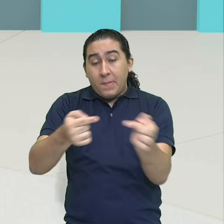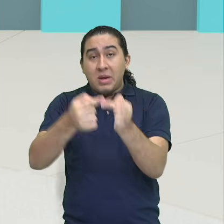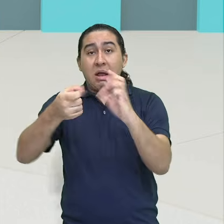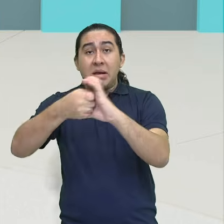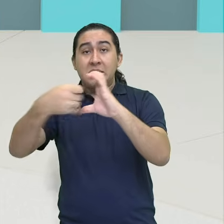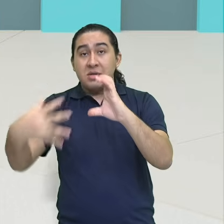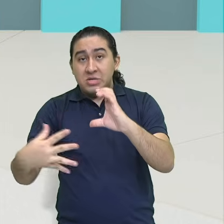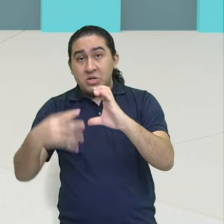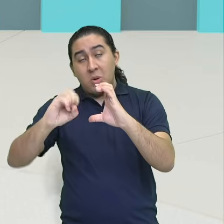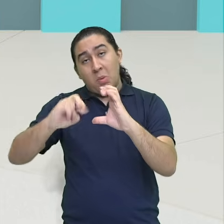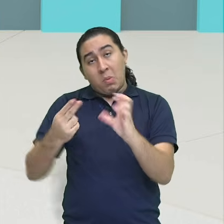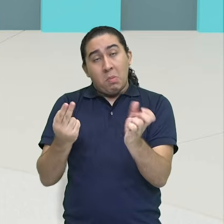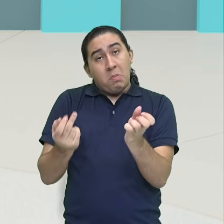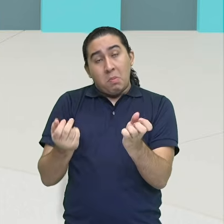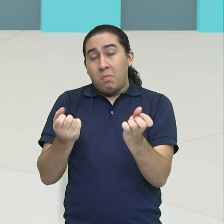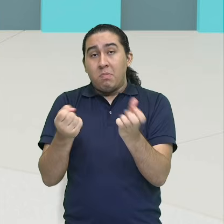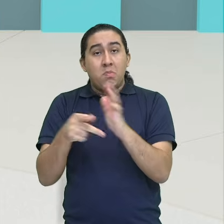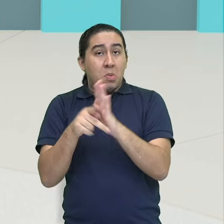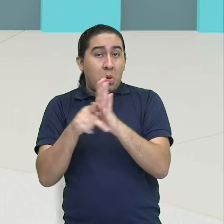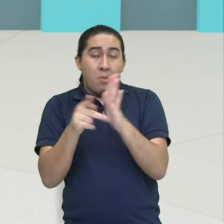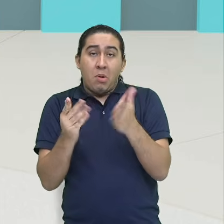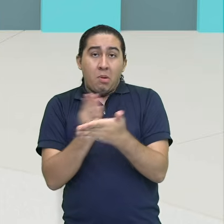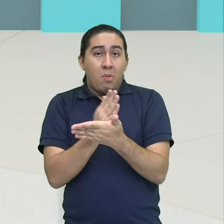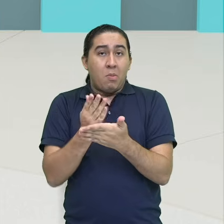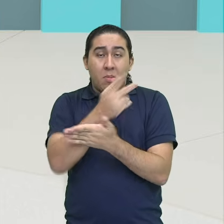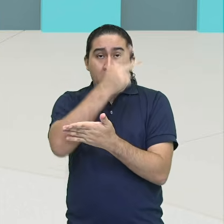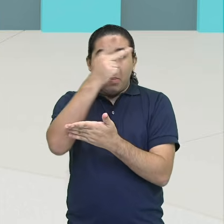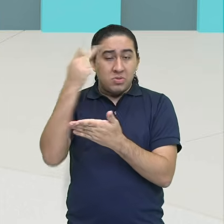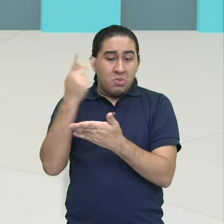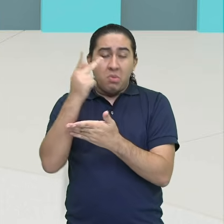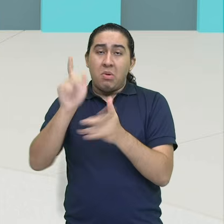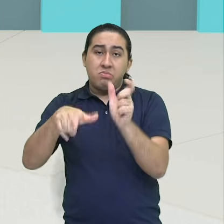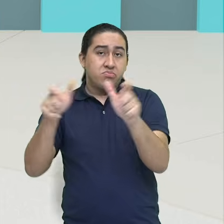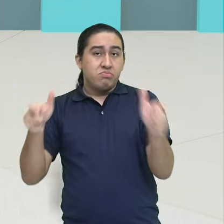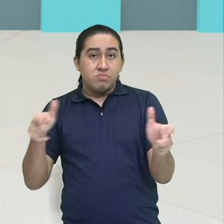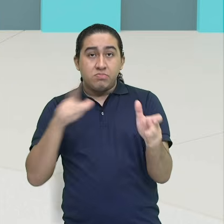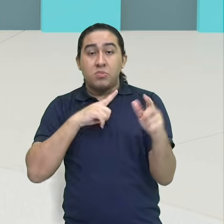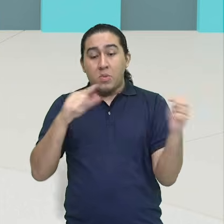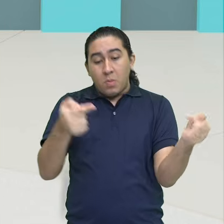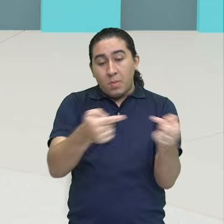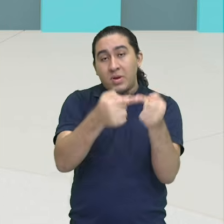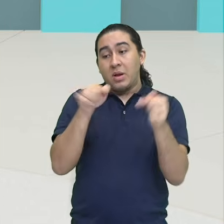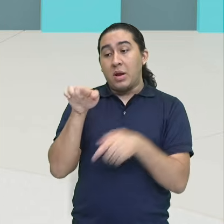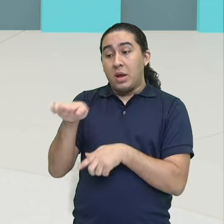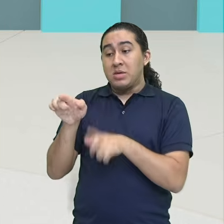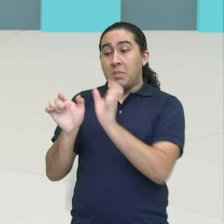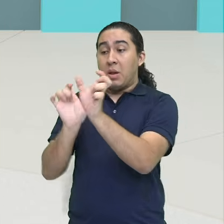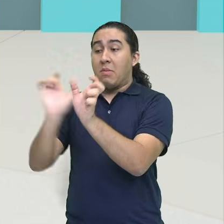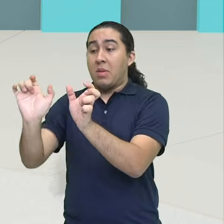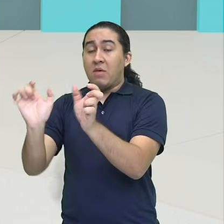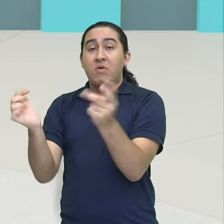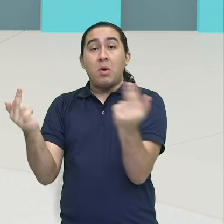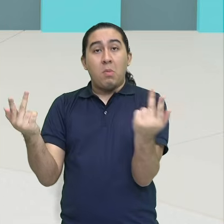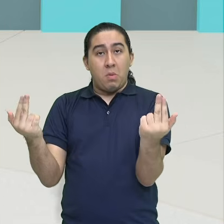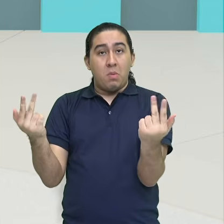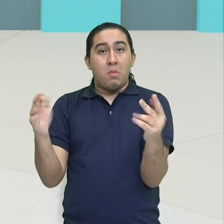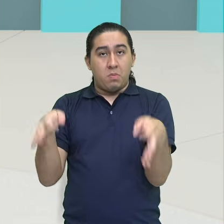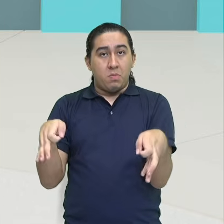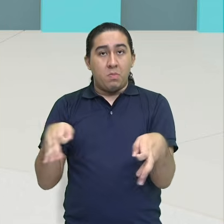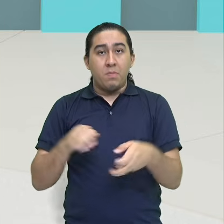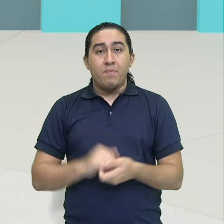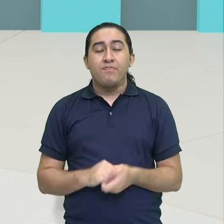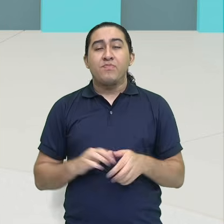de um ser. Né? Então, nós temos o adjetivo e a locução adjetiva que vai ter este mesmo valor de adjetivo.